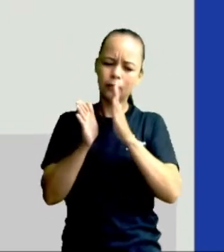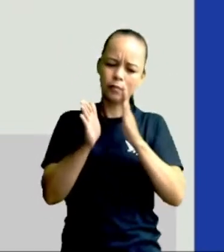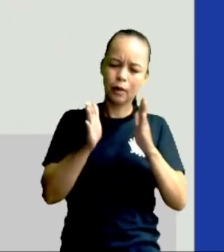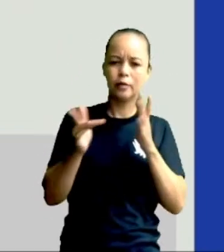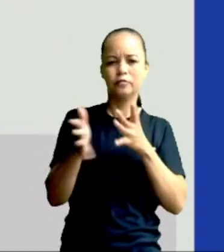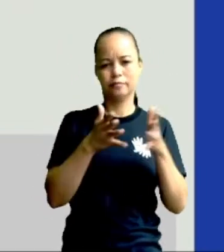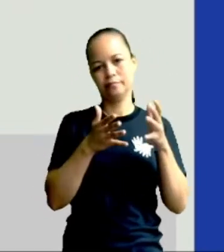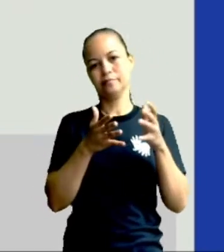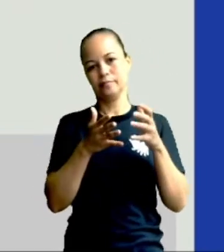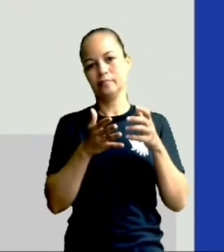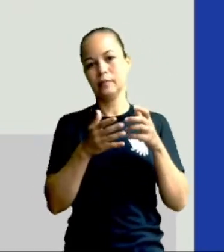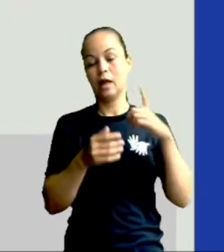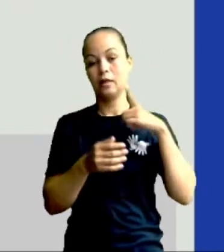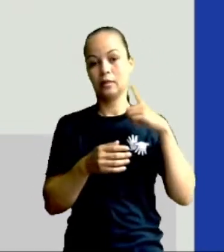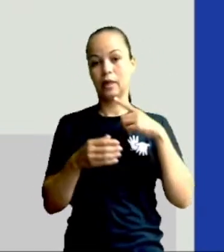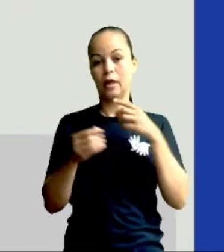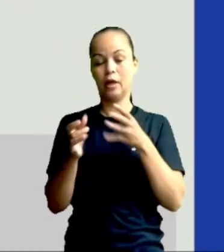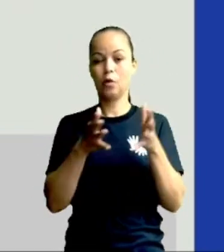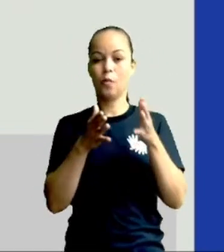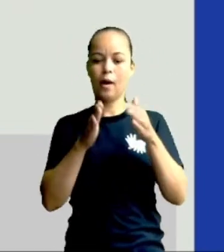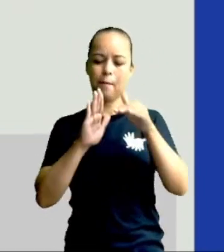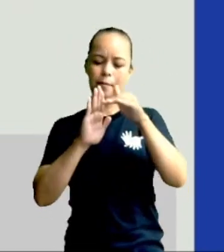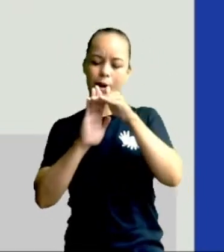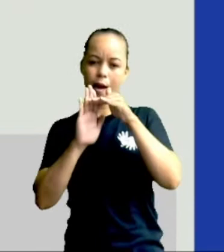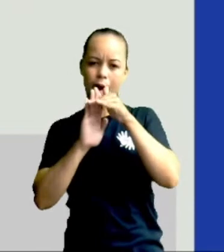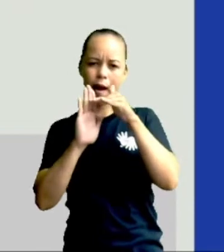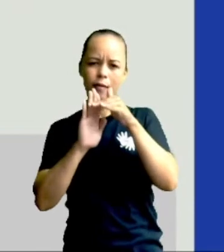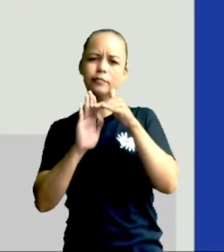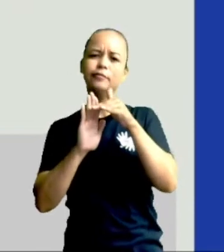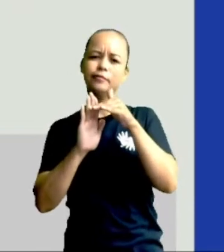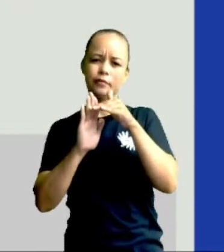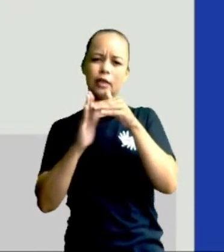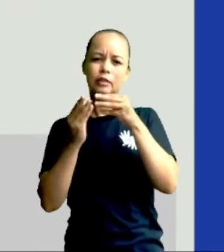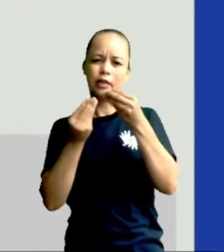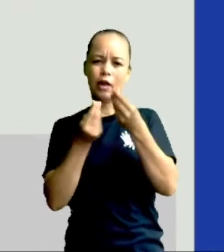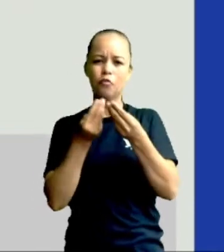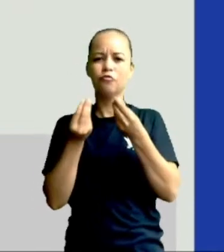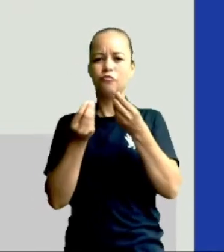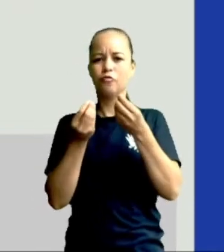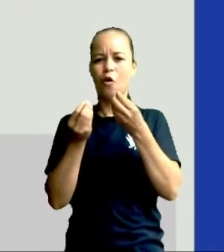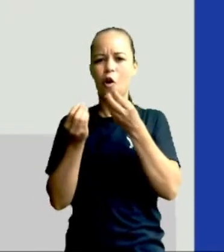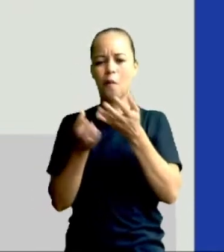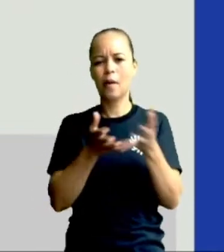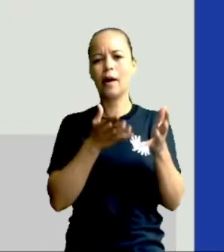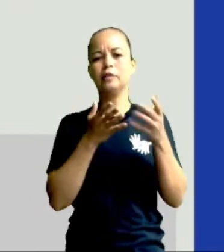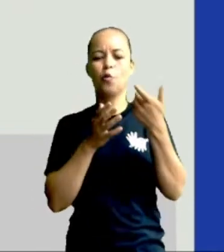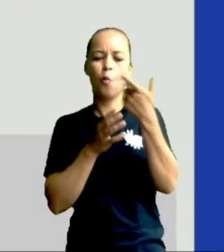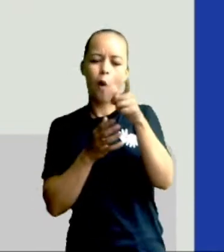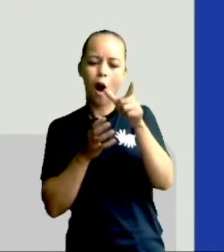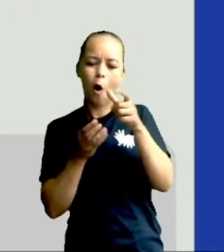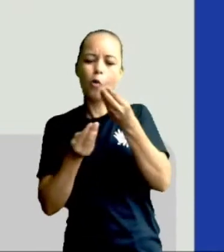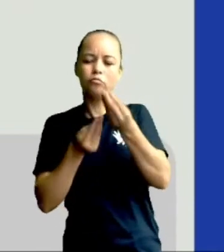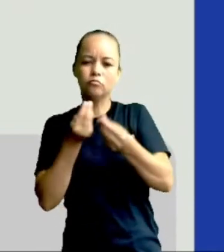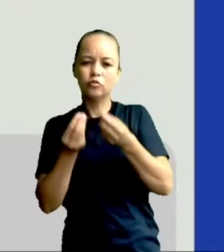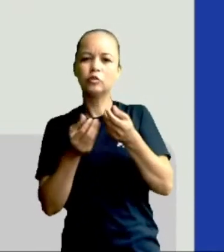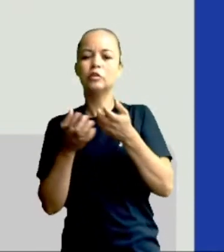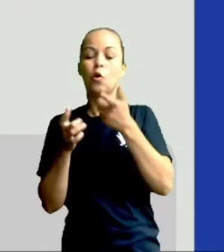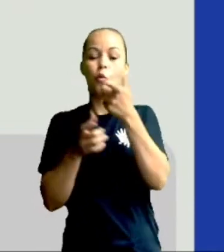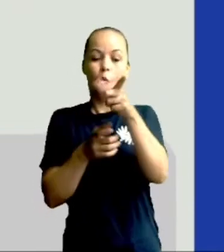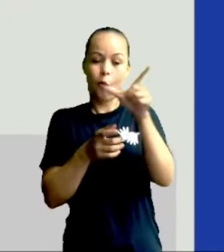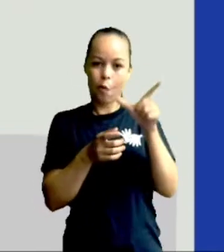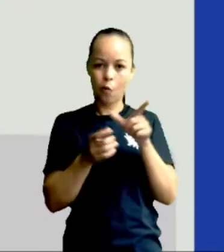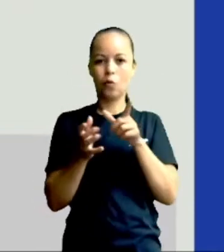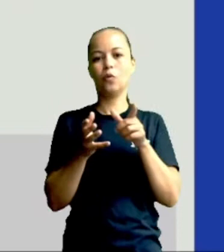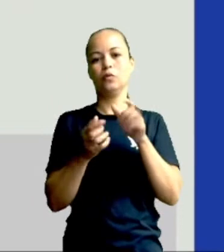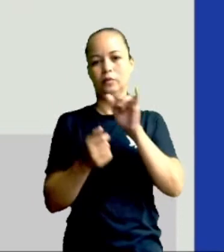perfis, né? Tem uma partezinha que ela tem esse formato, uma outra parte que já configura uma